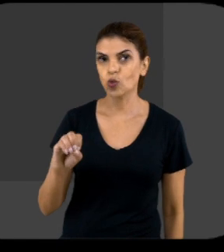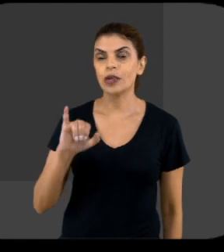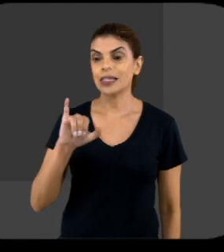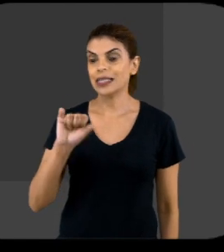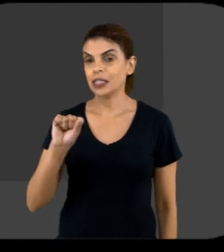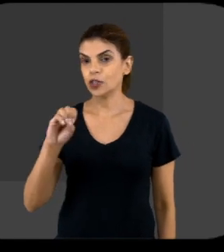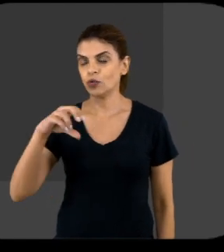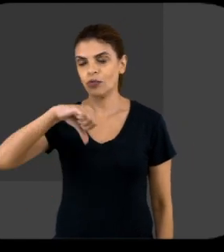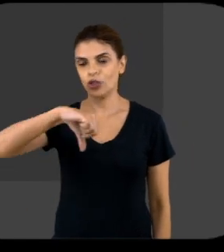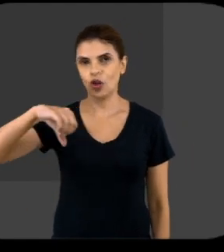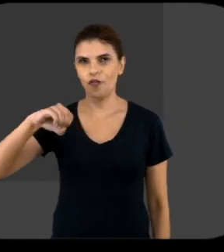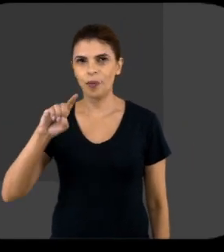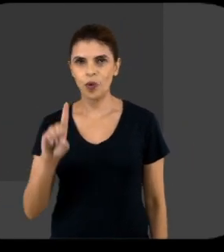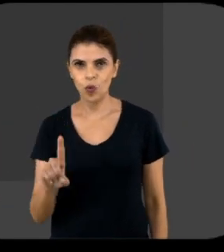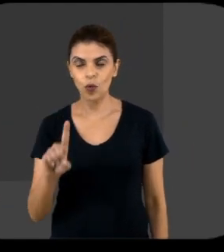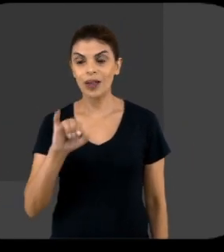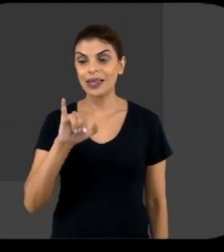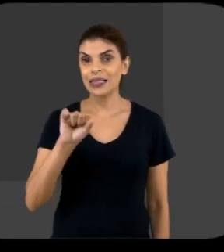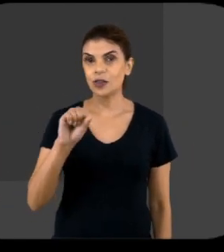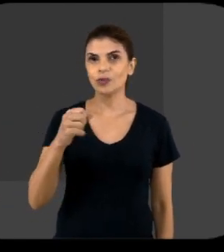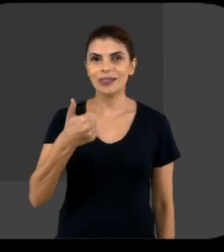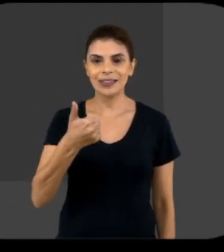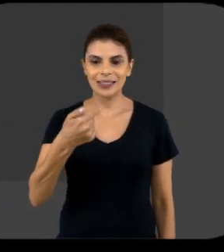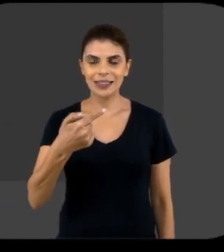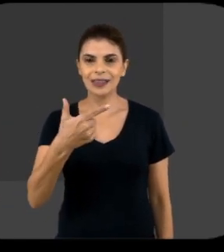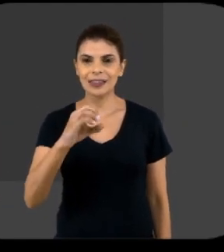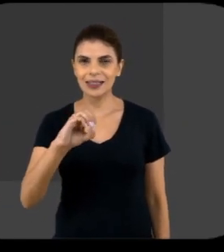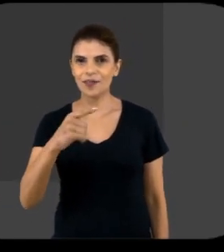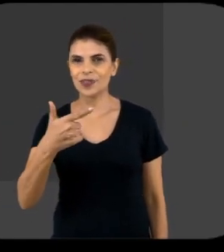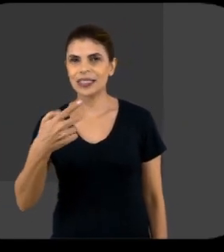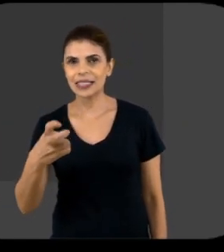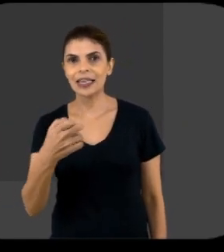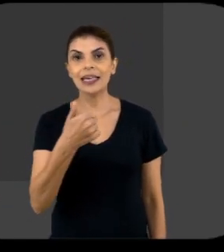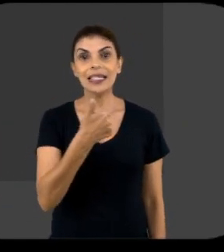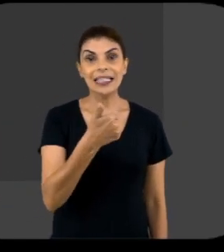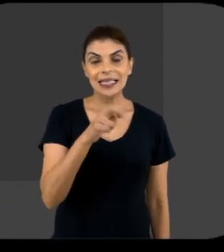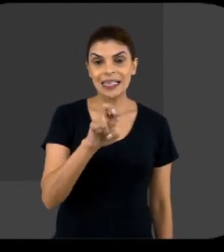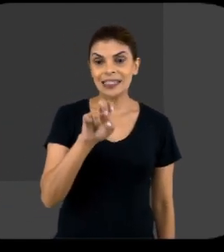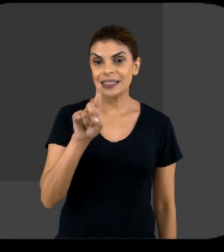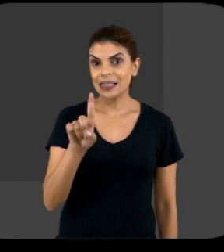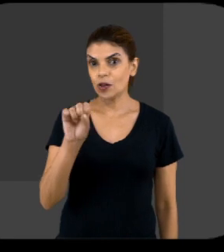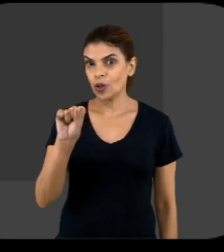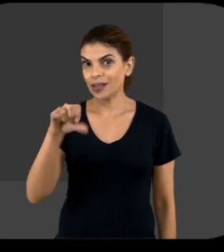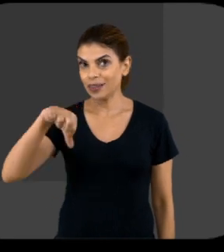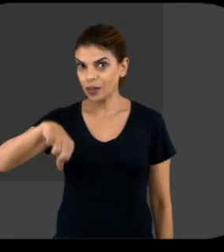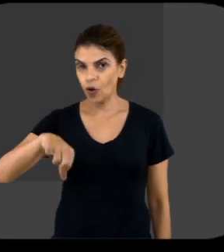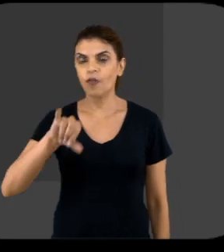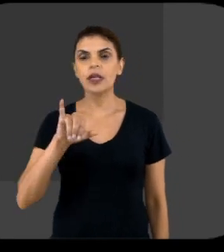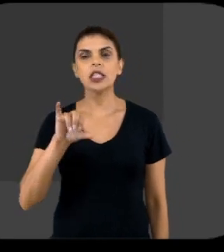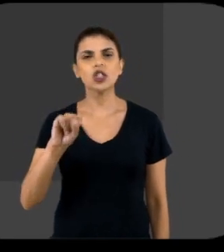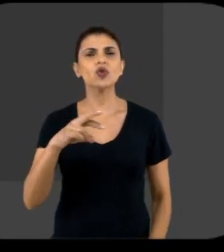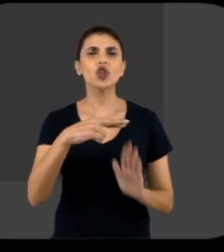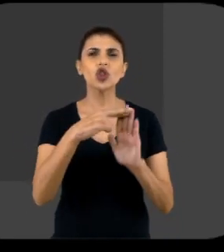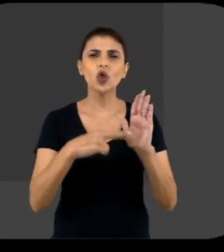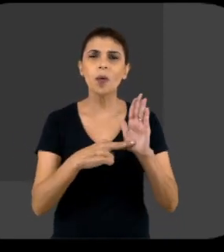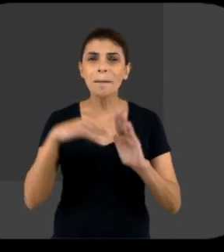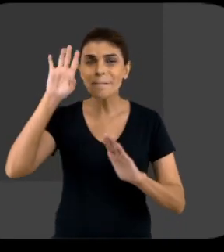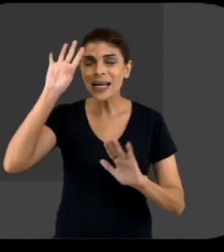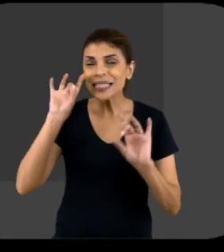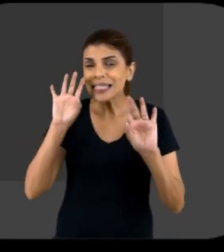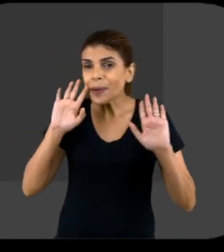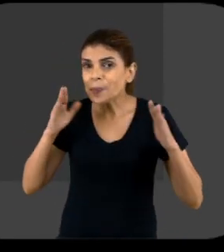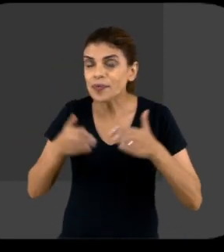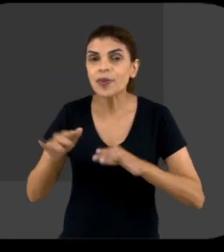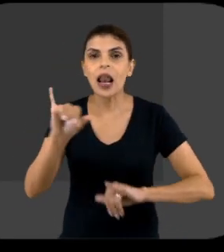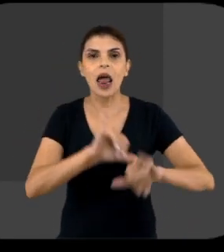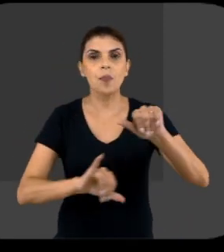ISO 9001, a ISO 17025, a ISO 15189. A norma mais específica